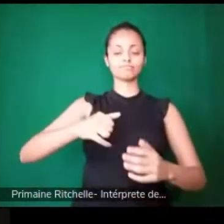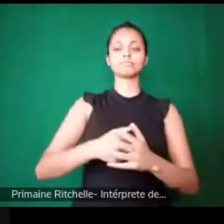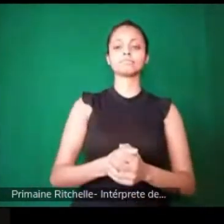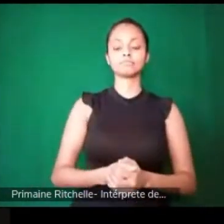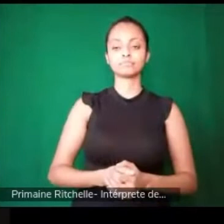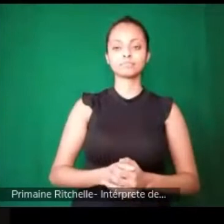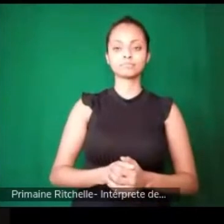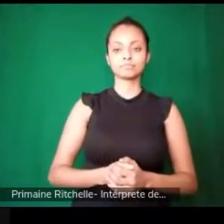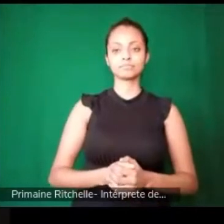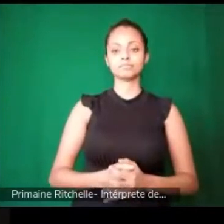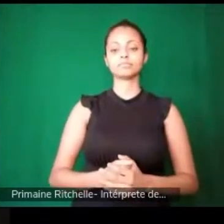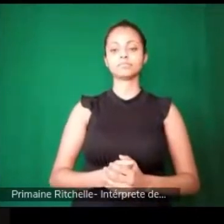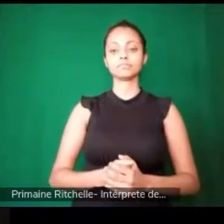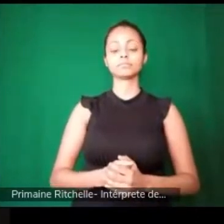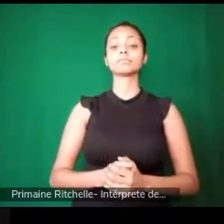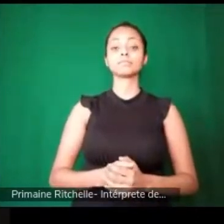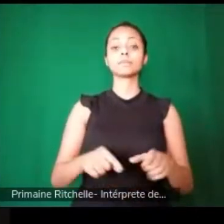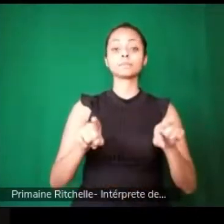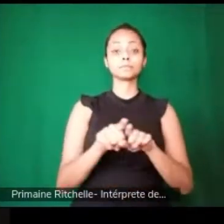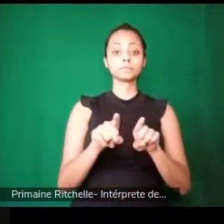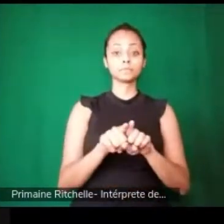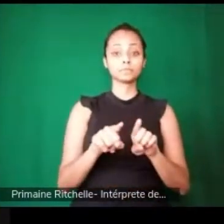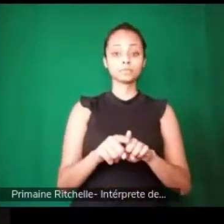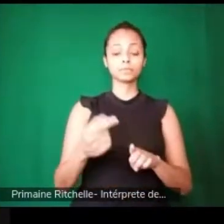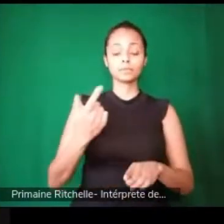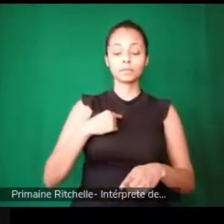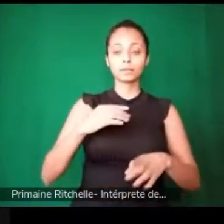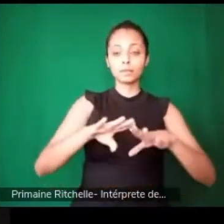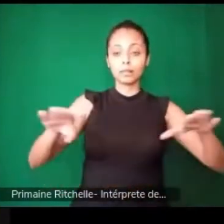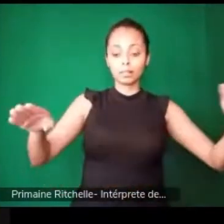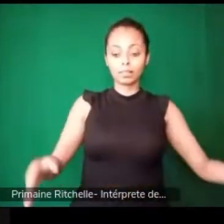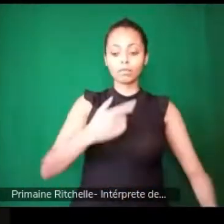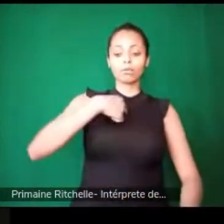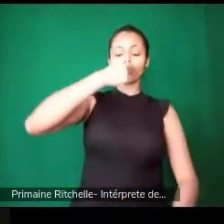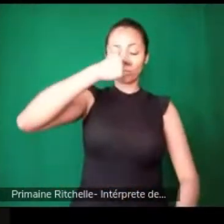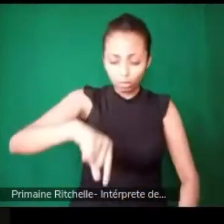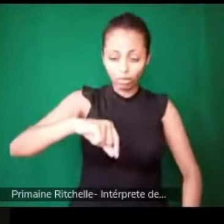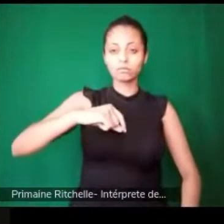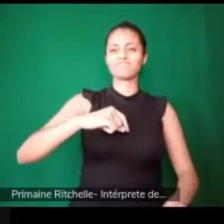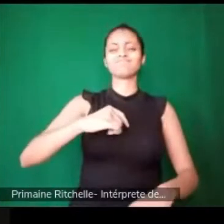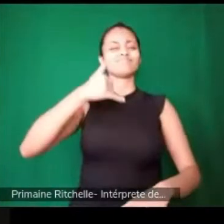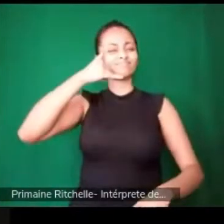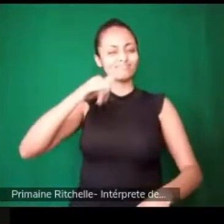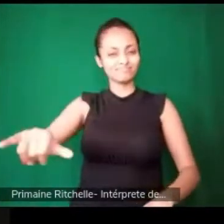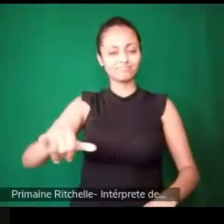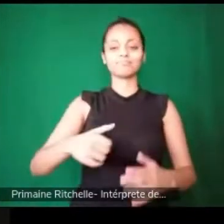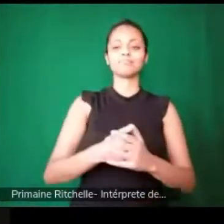mãos. Também, né, evitar suar e higienizar o nariz próximo à pia e bancada dos banheiros,